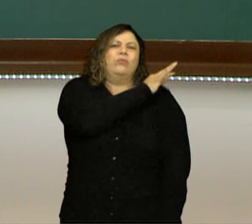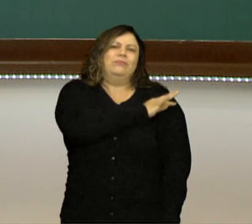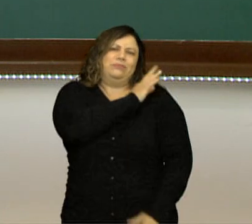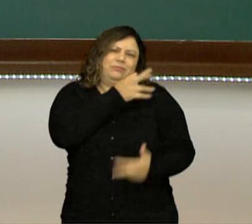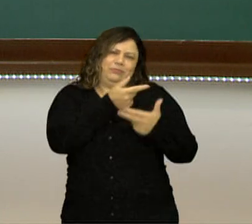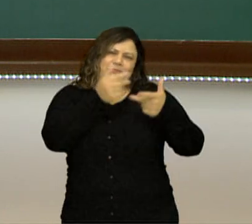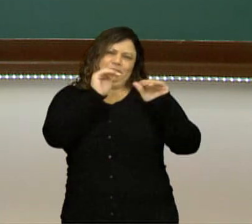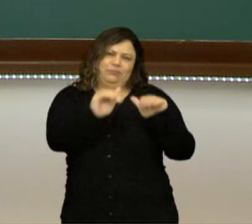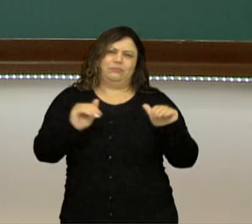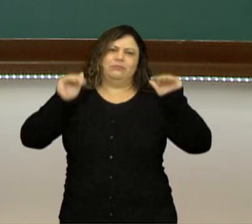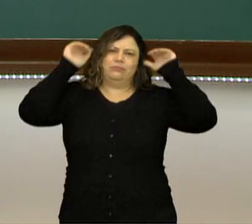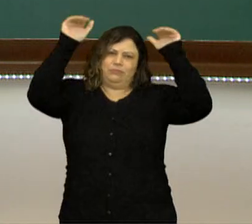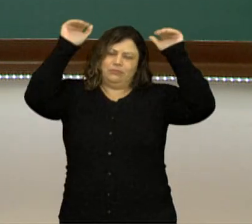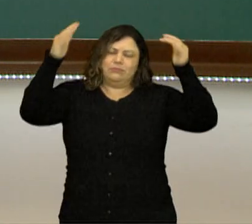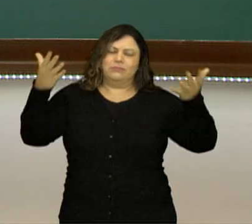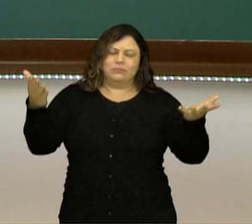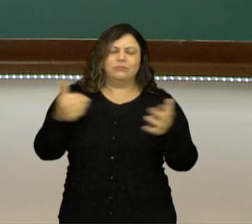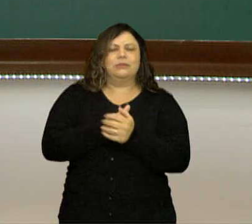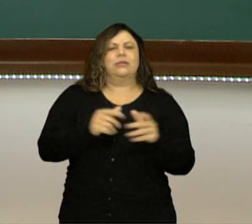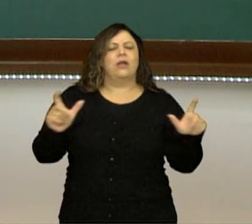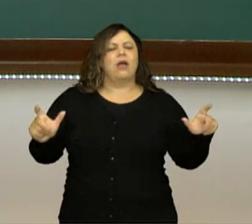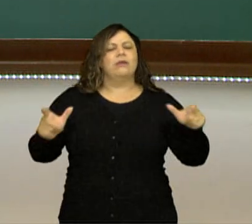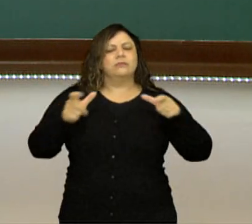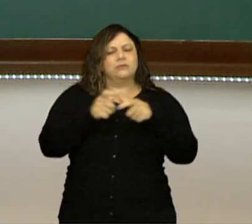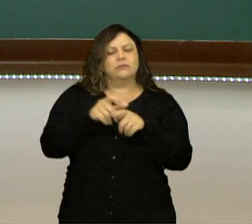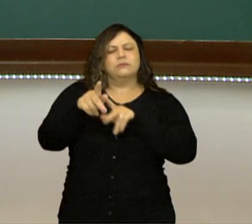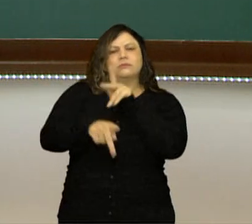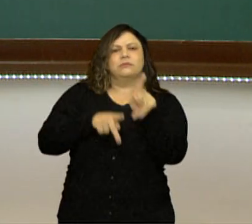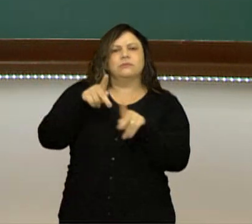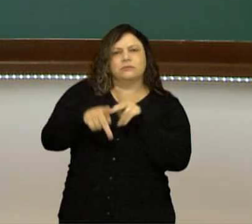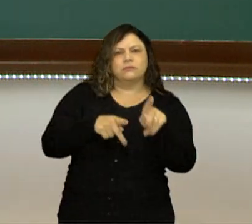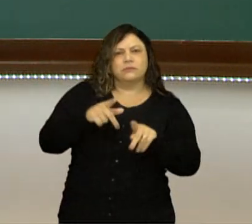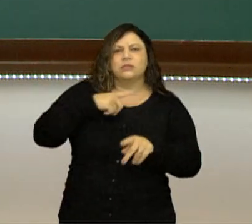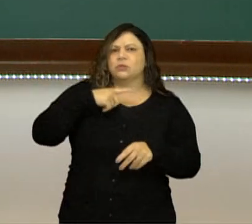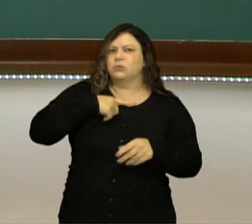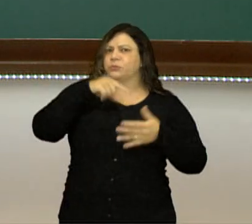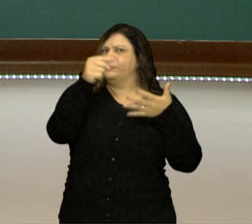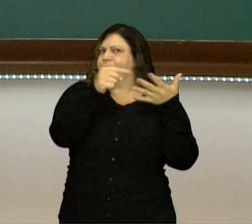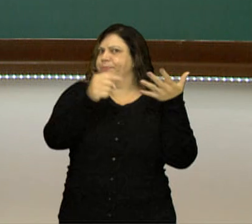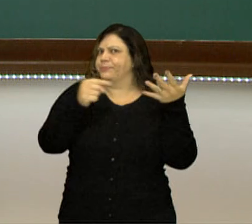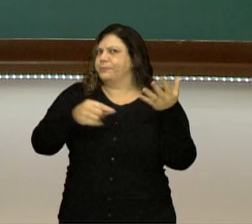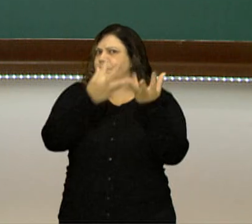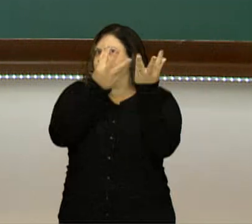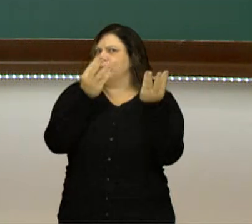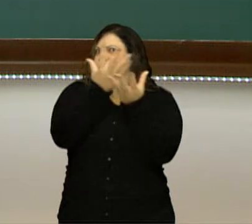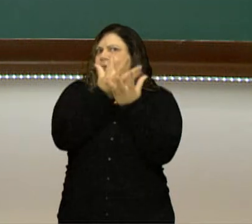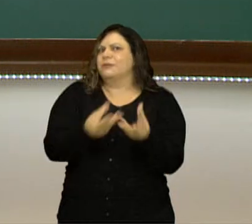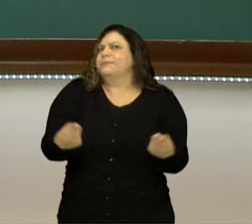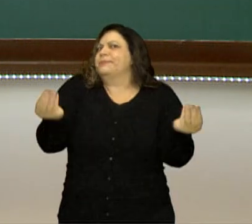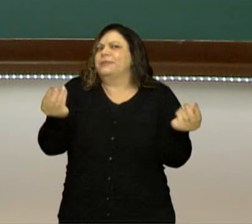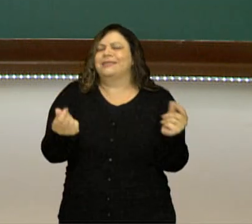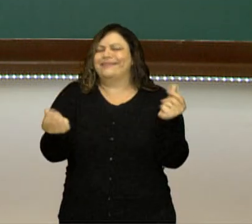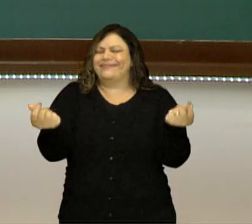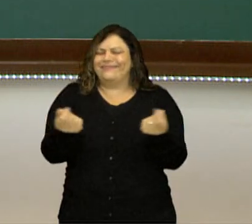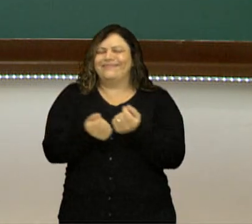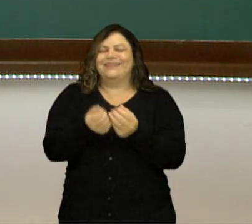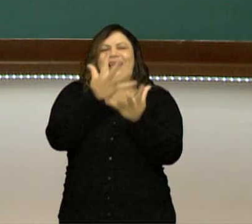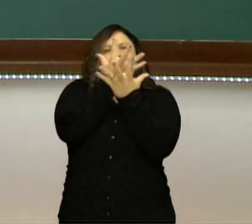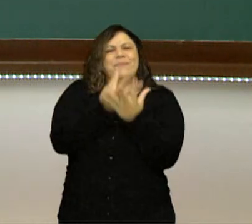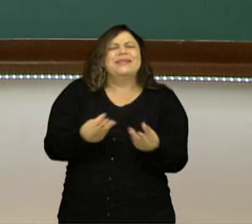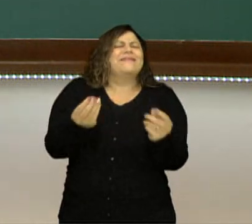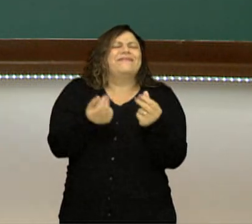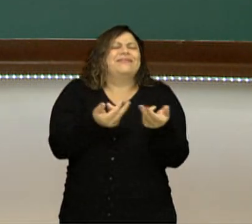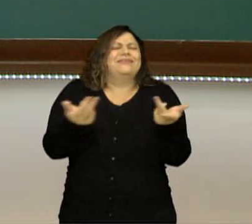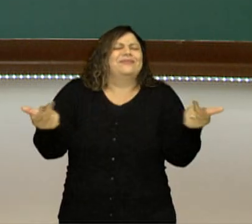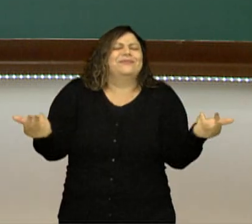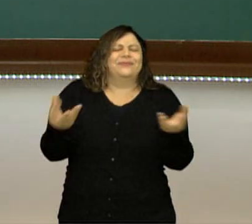Essa elite, formada por esse pequeno grupo de pessoas, tinha uma série de privilégios e benefícios dados pelo Estado. A